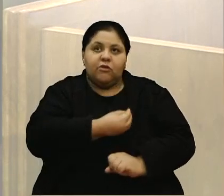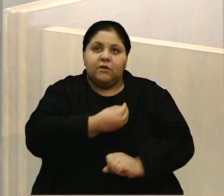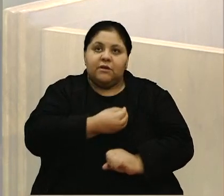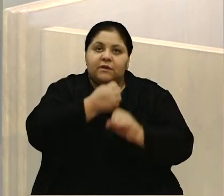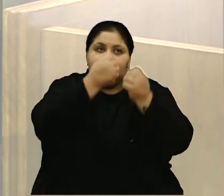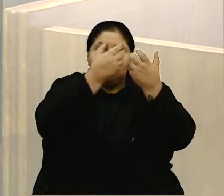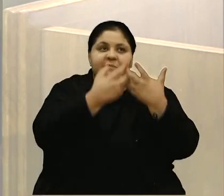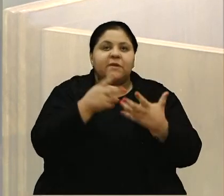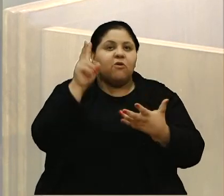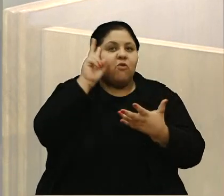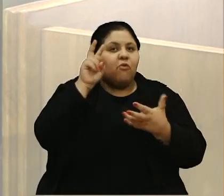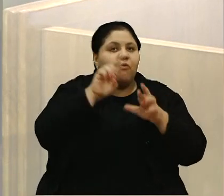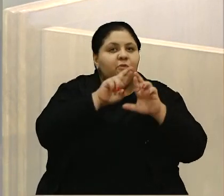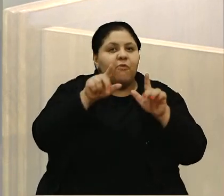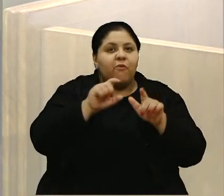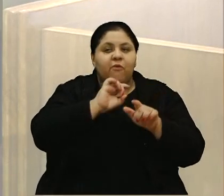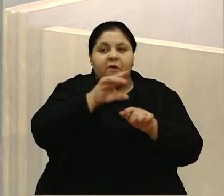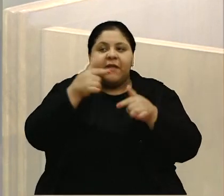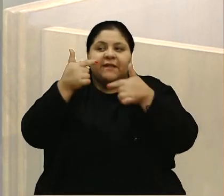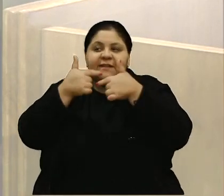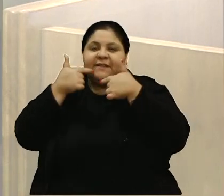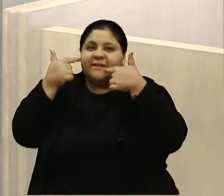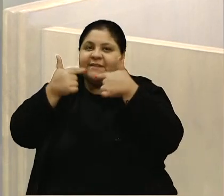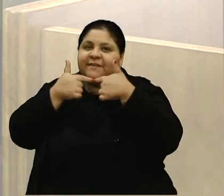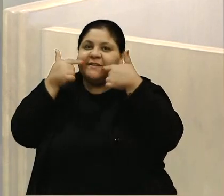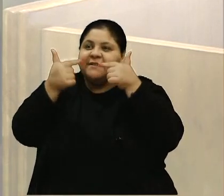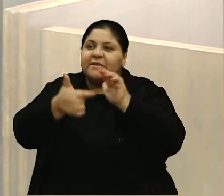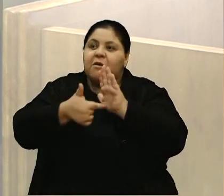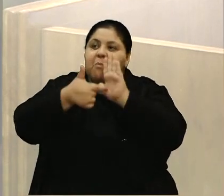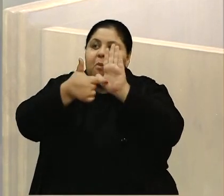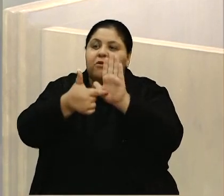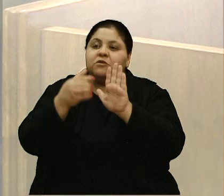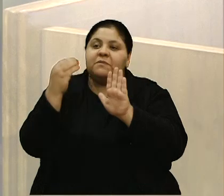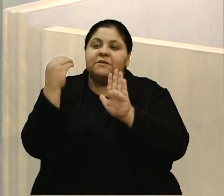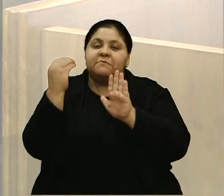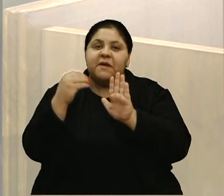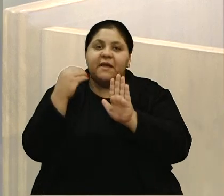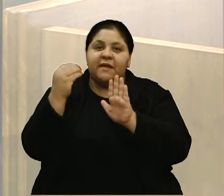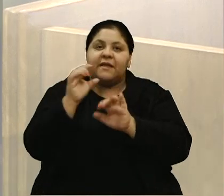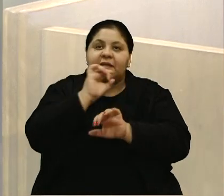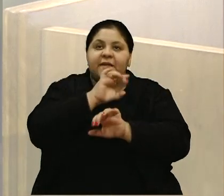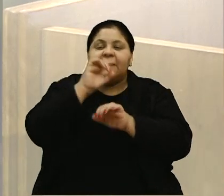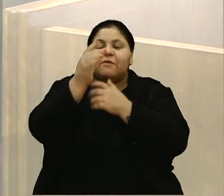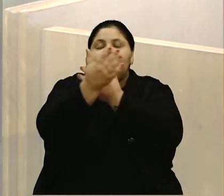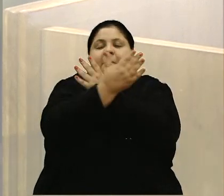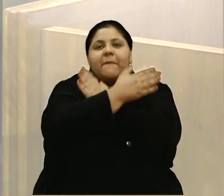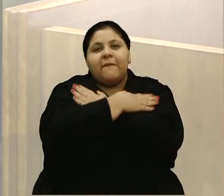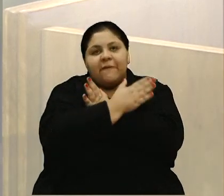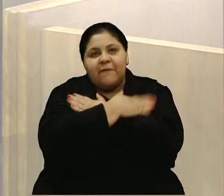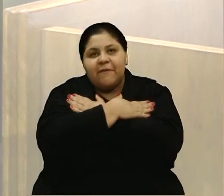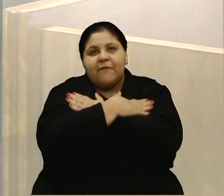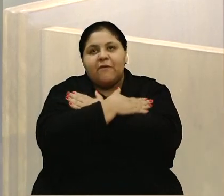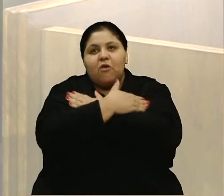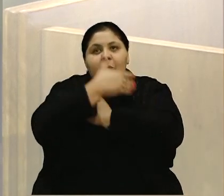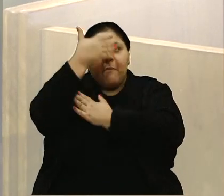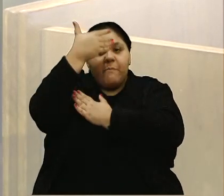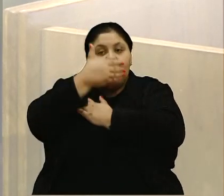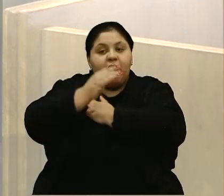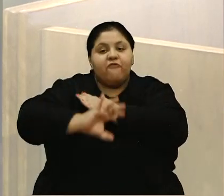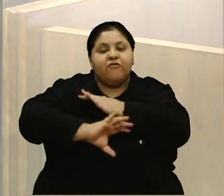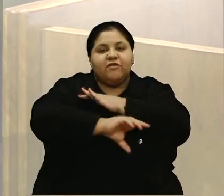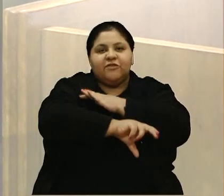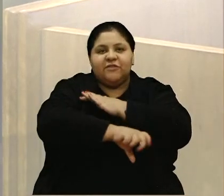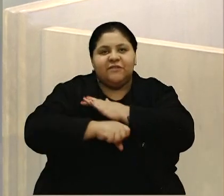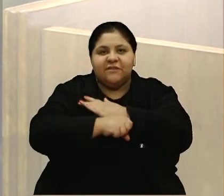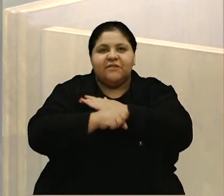história. Cada sorriso revela uma experiência. E cada abraço, uma prova de amor que ela